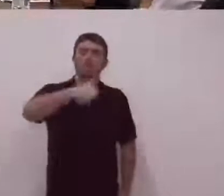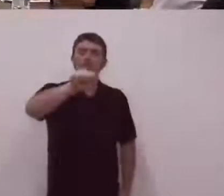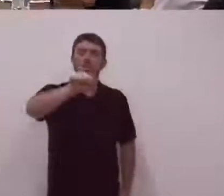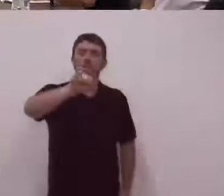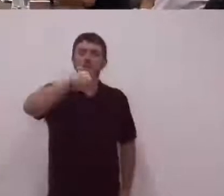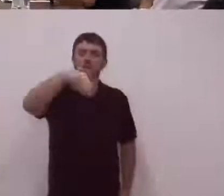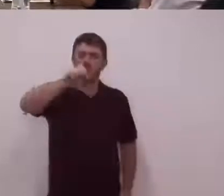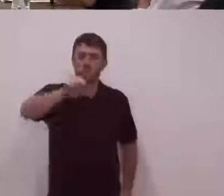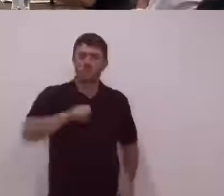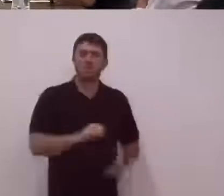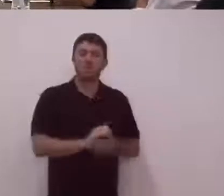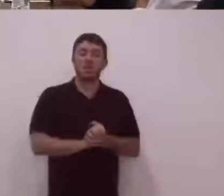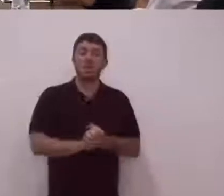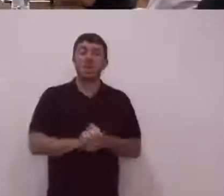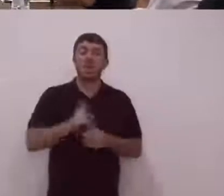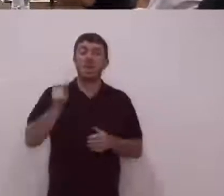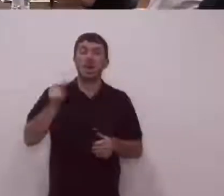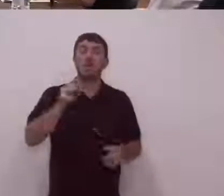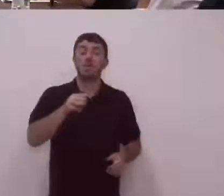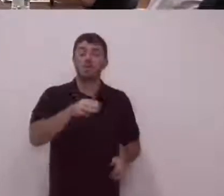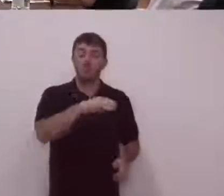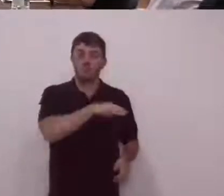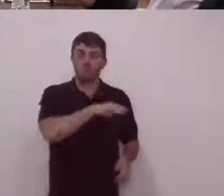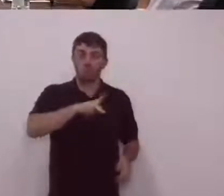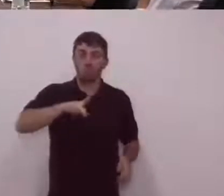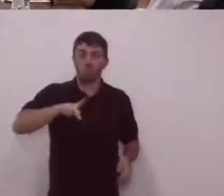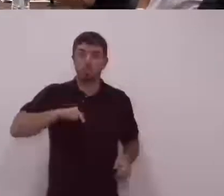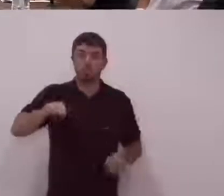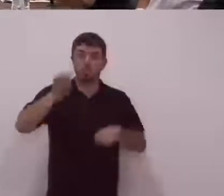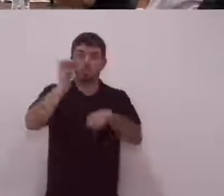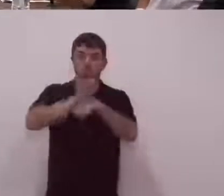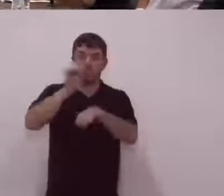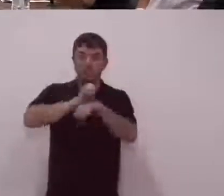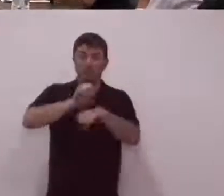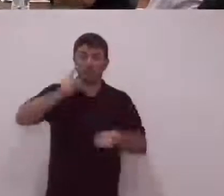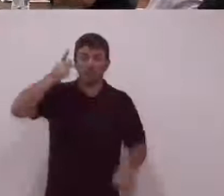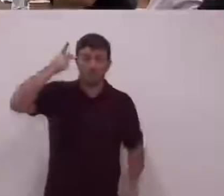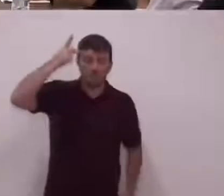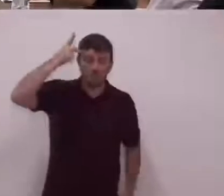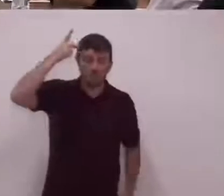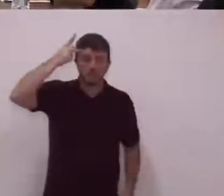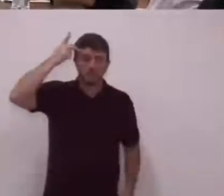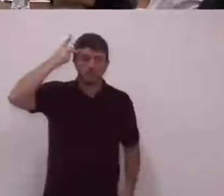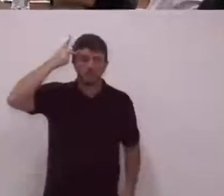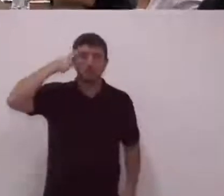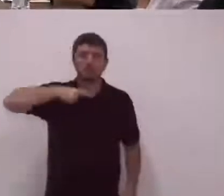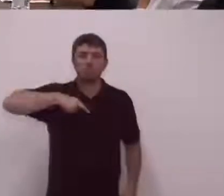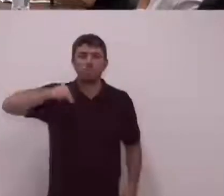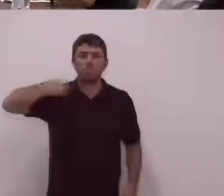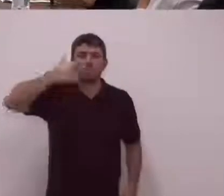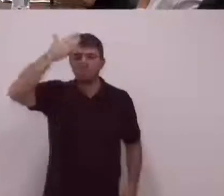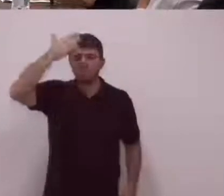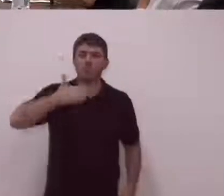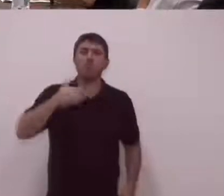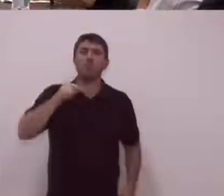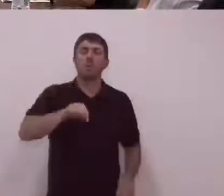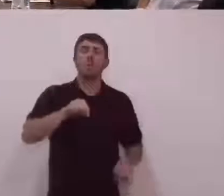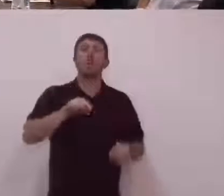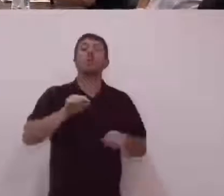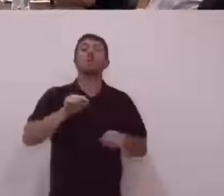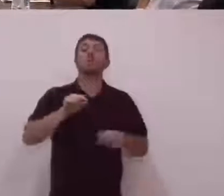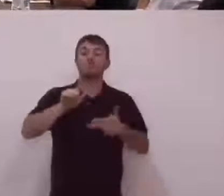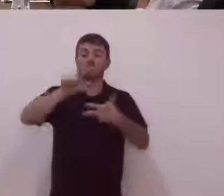Ministério Público do Estado de São Paulo afirma, com base em documentos e demais provas, já conhecido por este Legislativo, por meio de